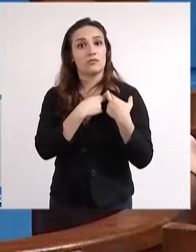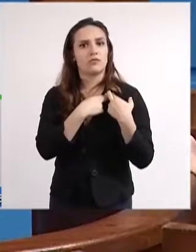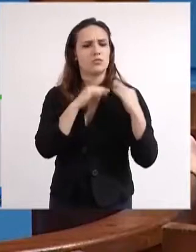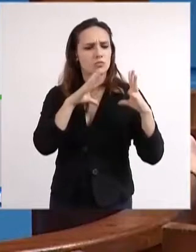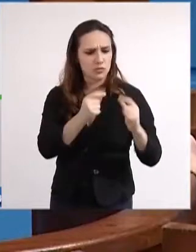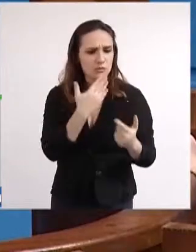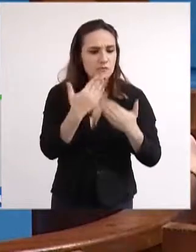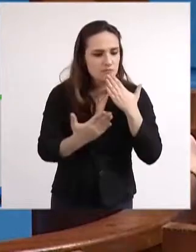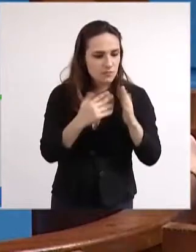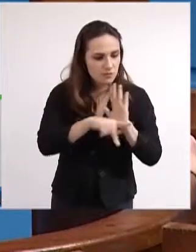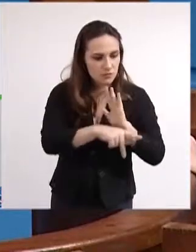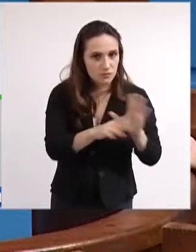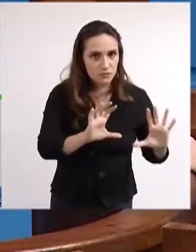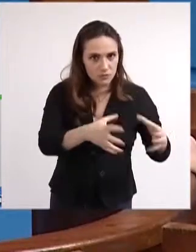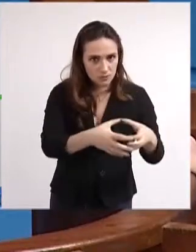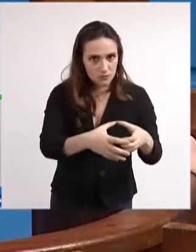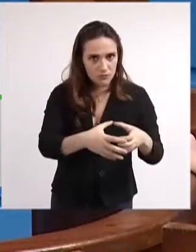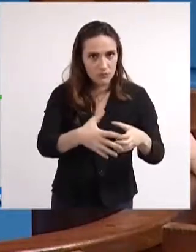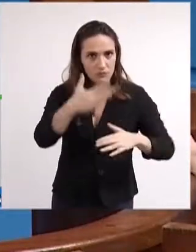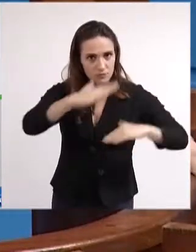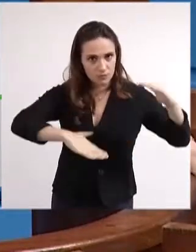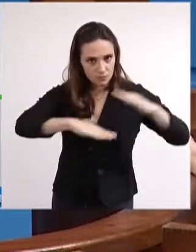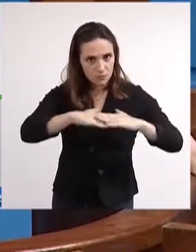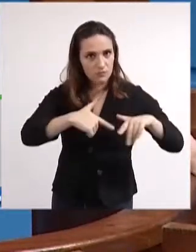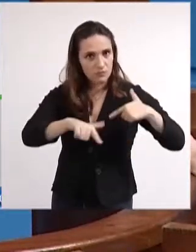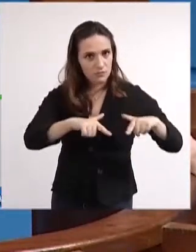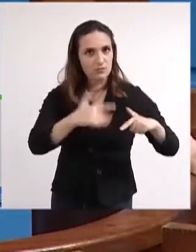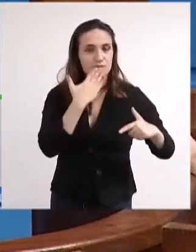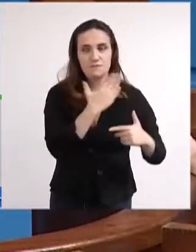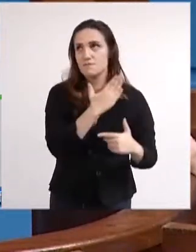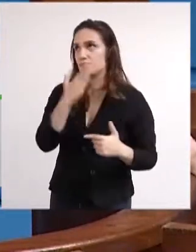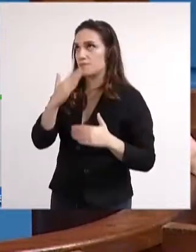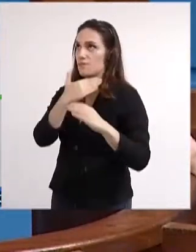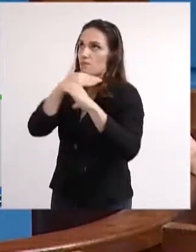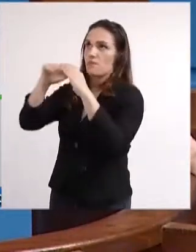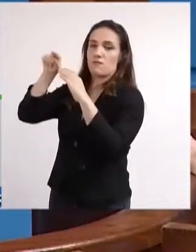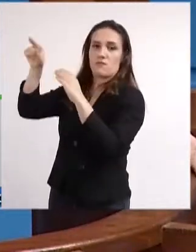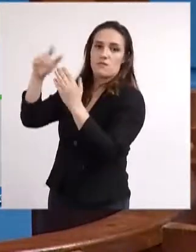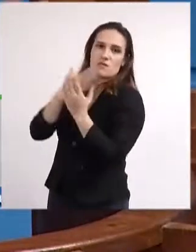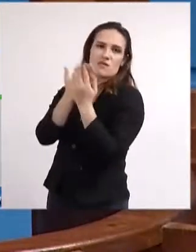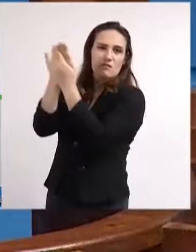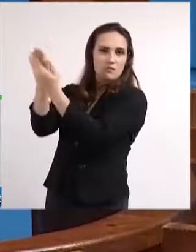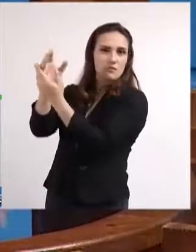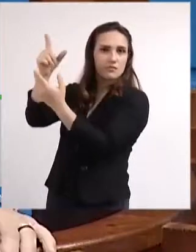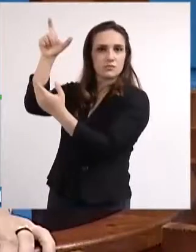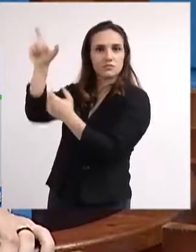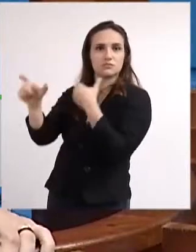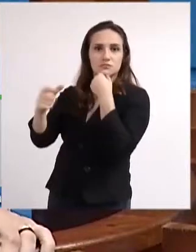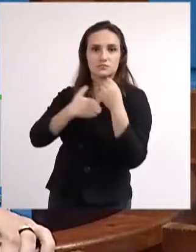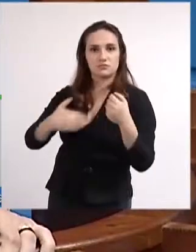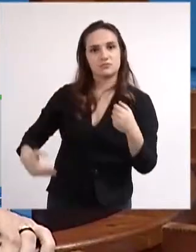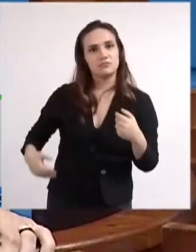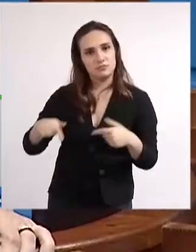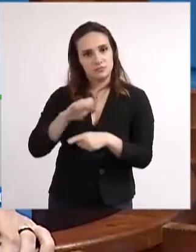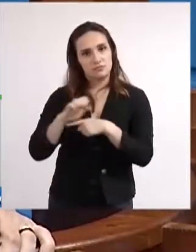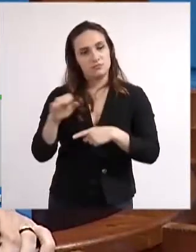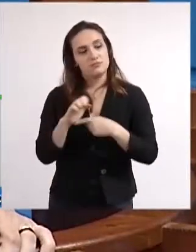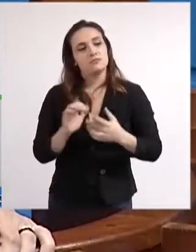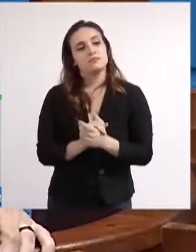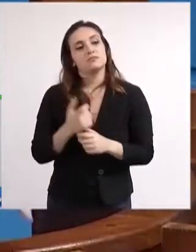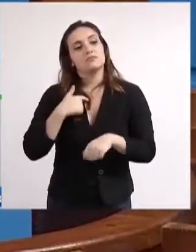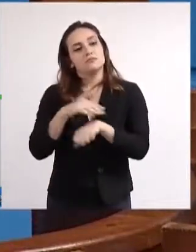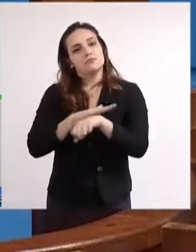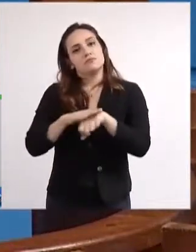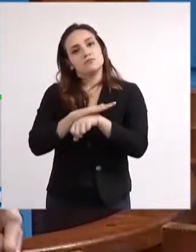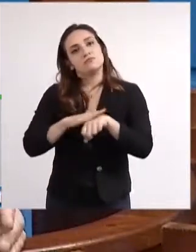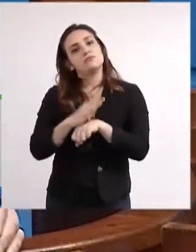as reivindicações desta categoria para o governo do Estado. Estive conversando agora com